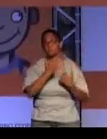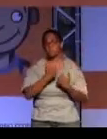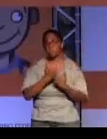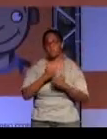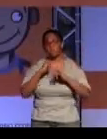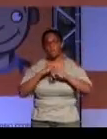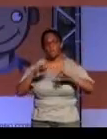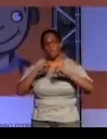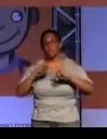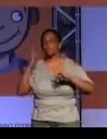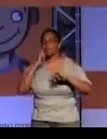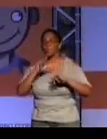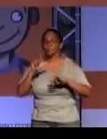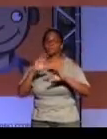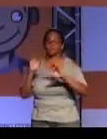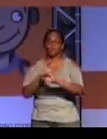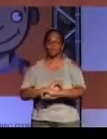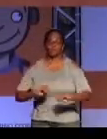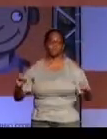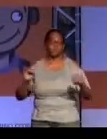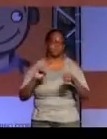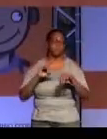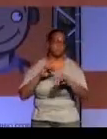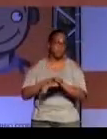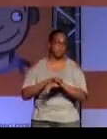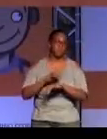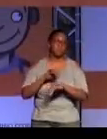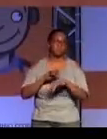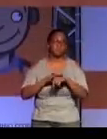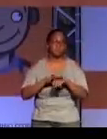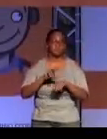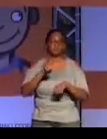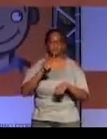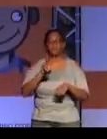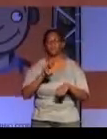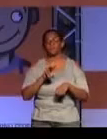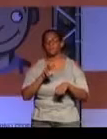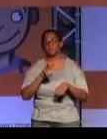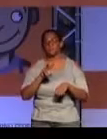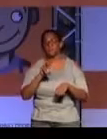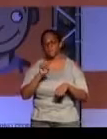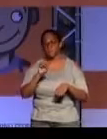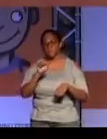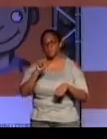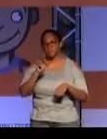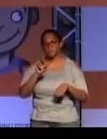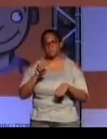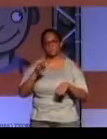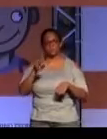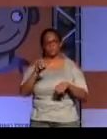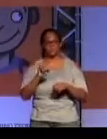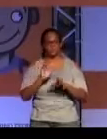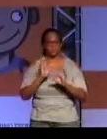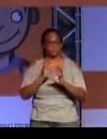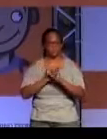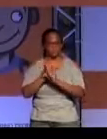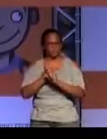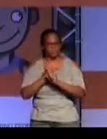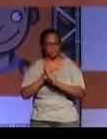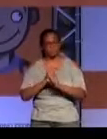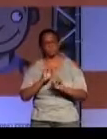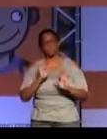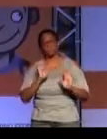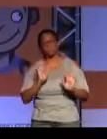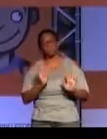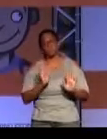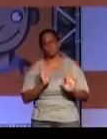então erradicar essa virose. Já tem, em 2016 foi considerado erradicado depois